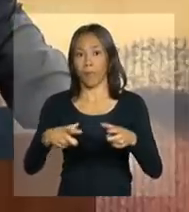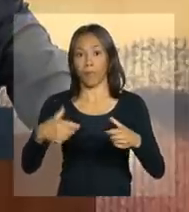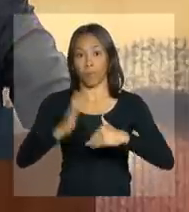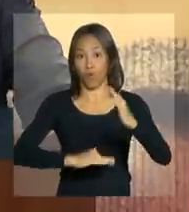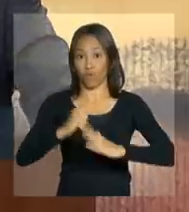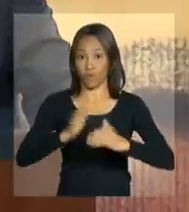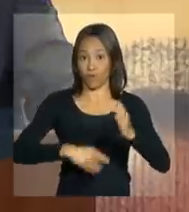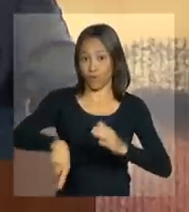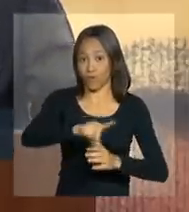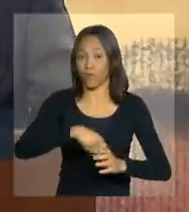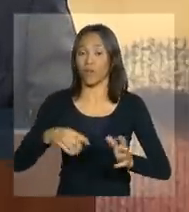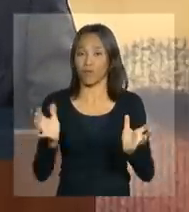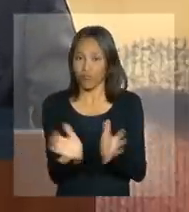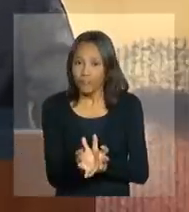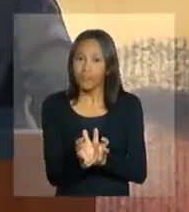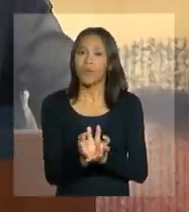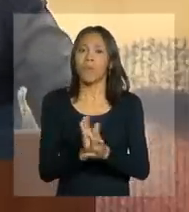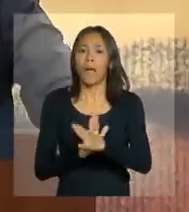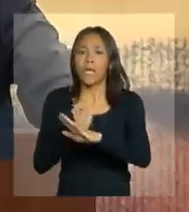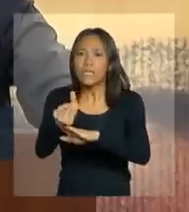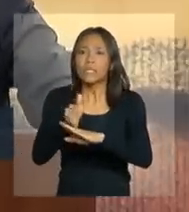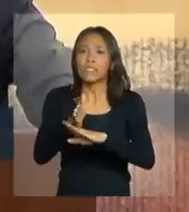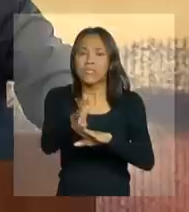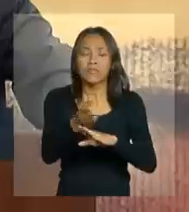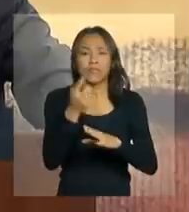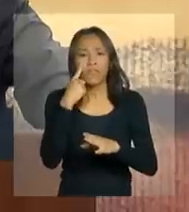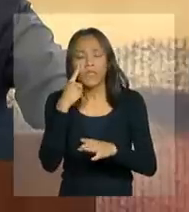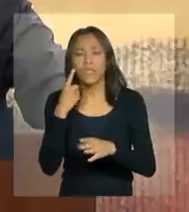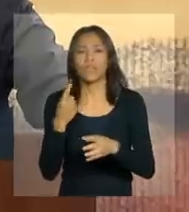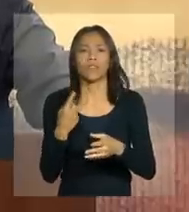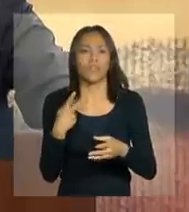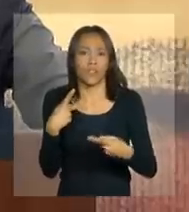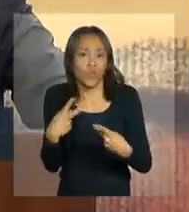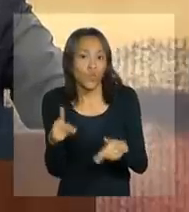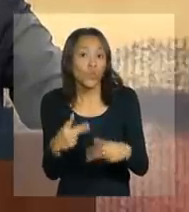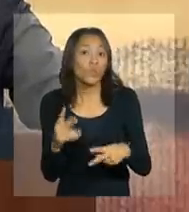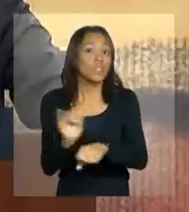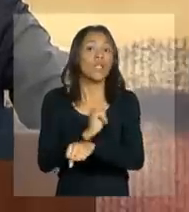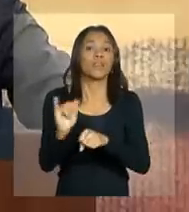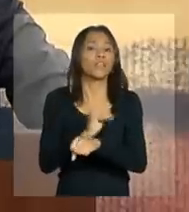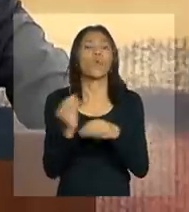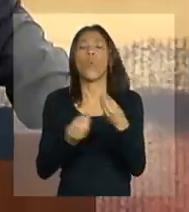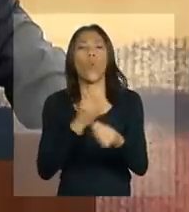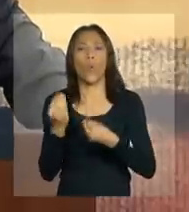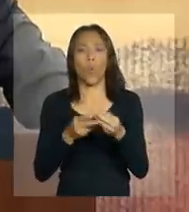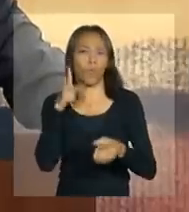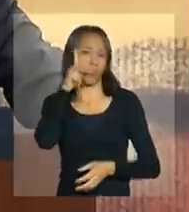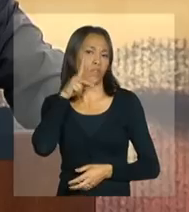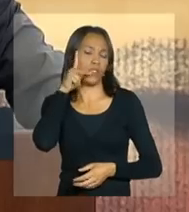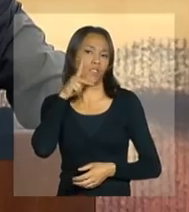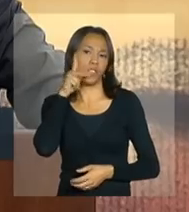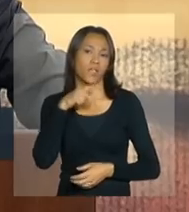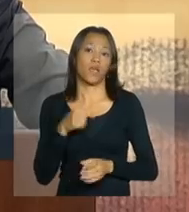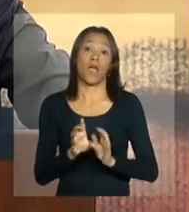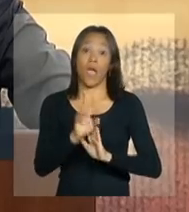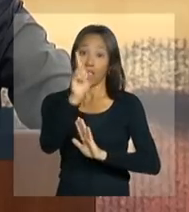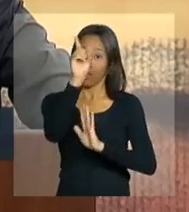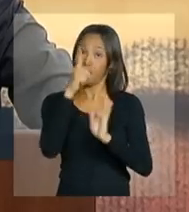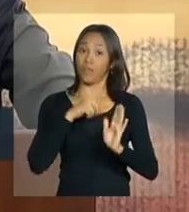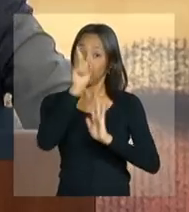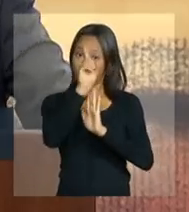para ainda mais as suas ações né no sentido das políticas de acesso à Terra às Comunidades Quilombolas